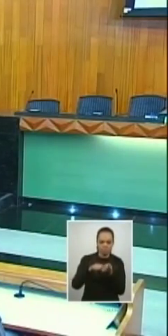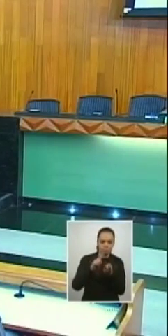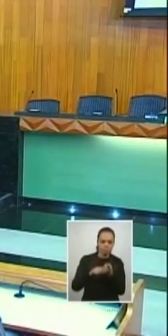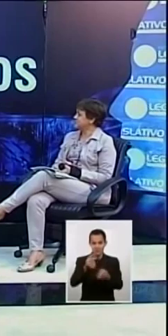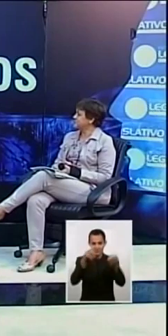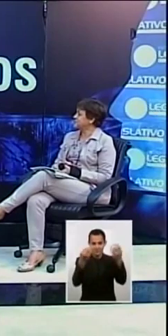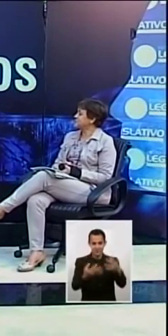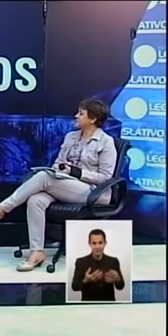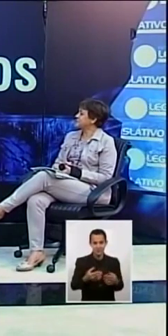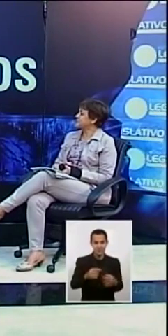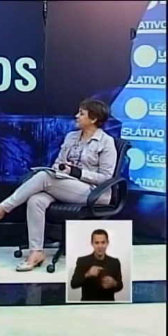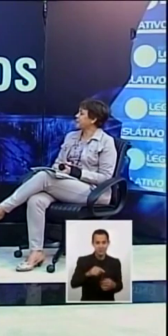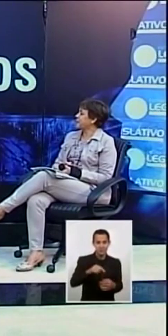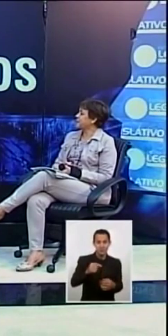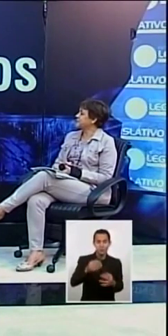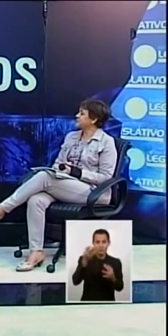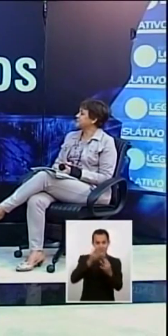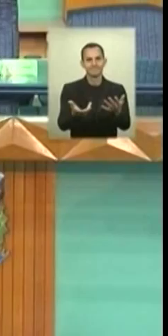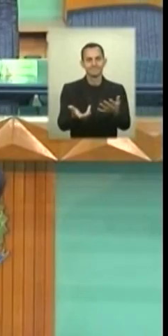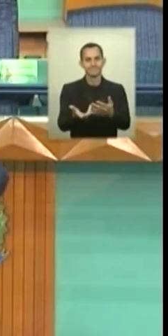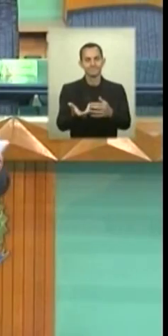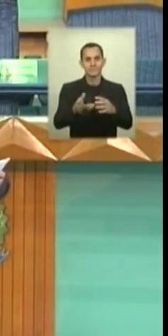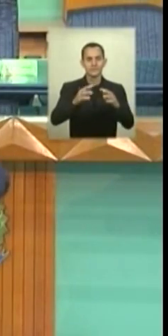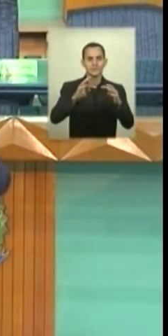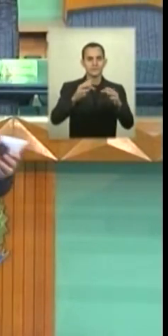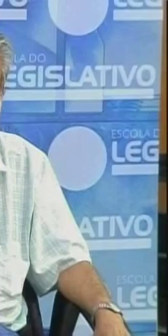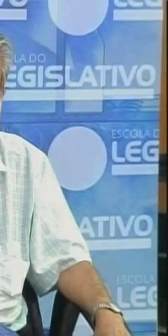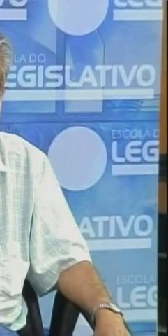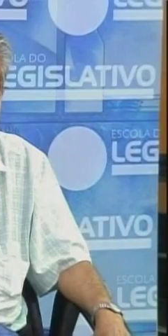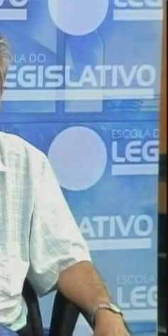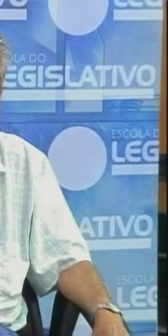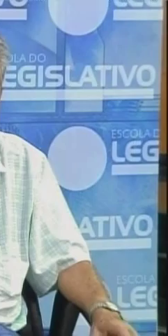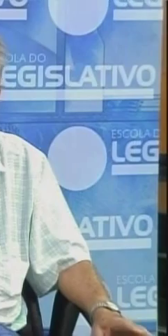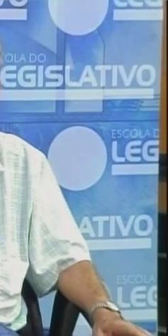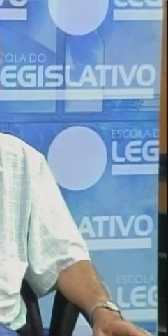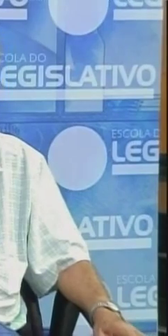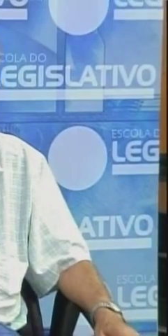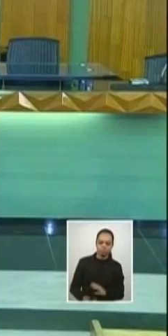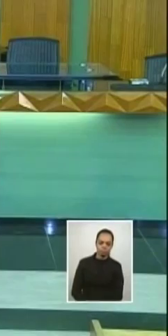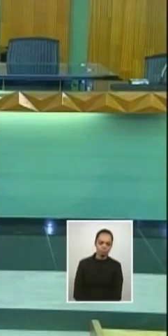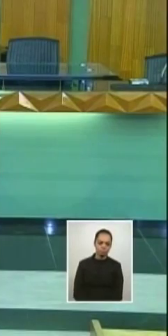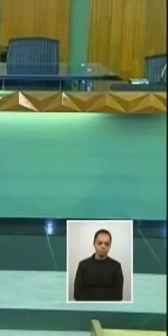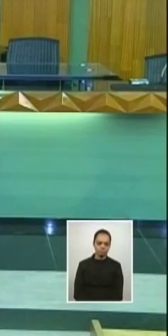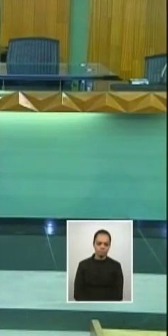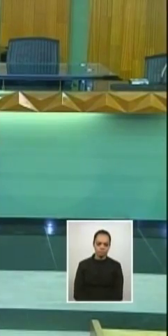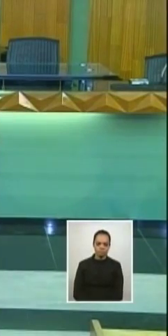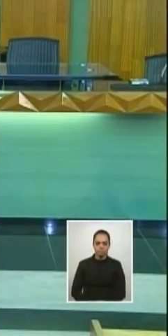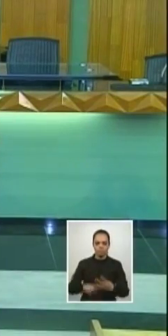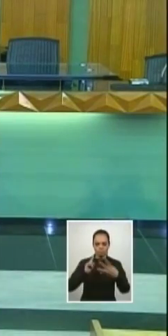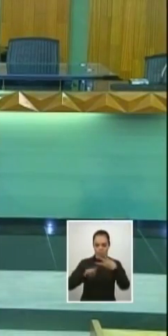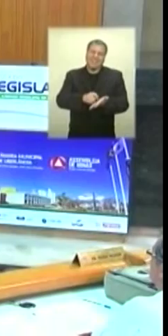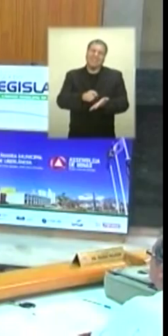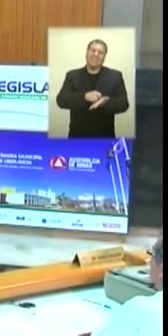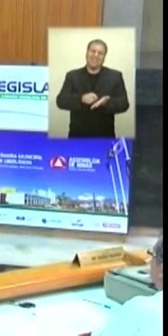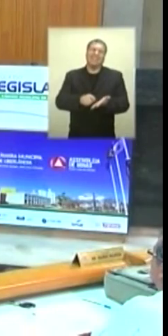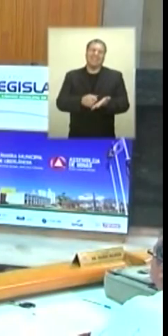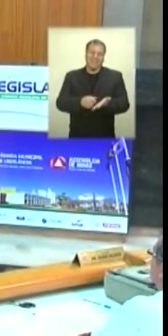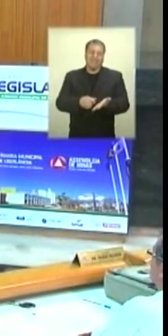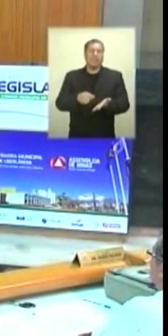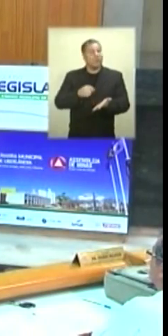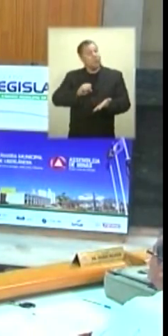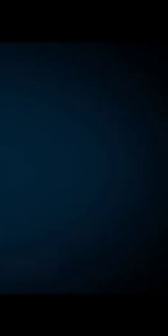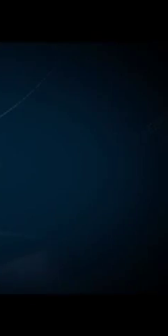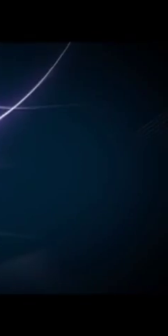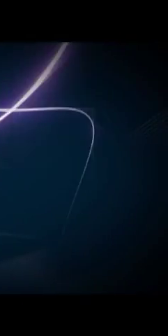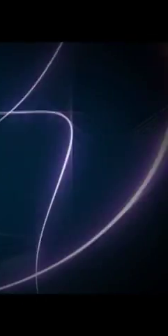qualificar, formar e capacitar os servidores públicos municipais e a comunidade que desejar aprender sobre gestão